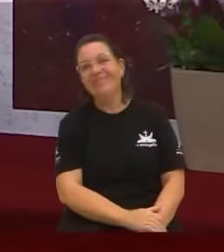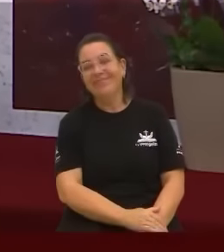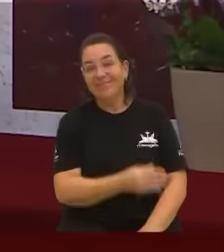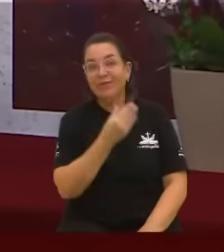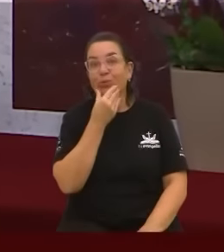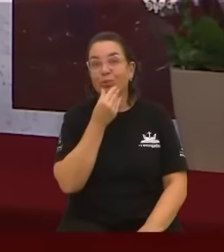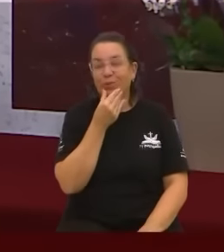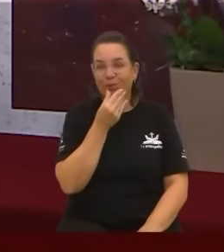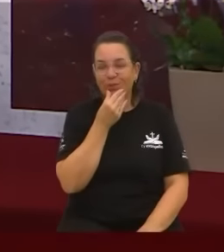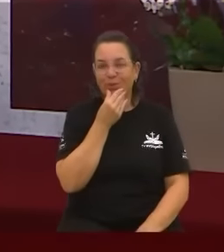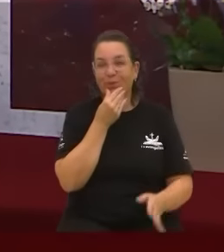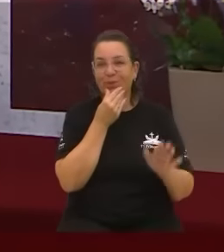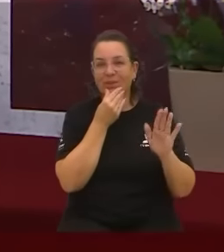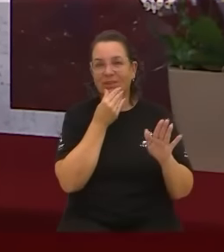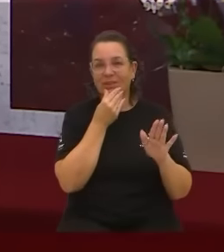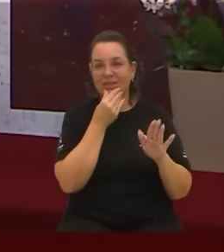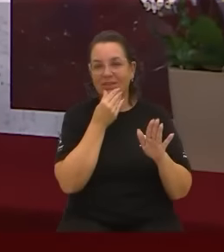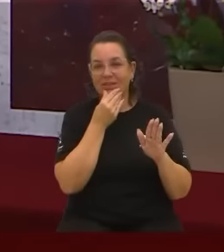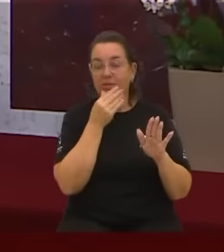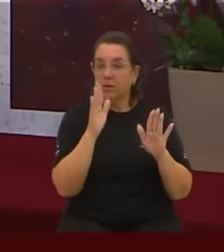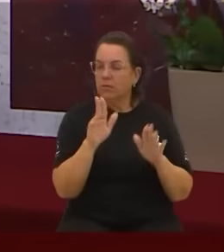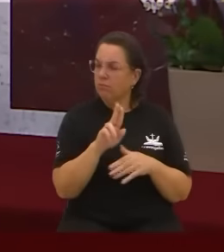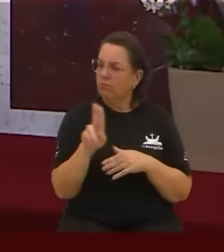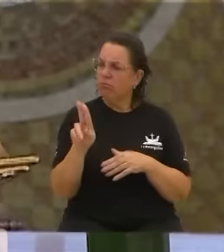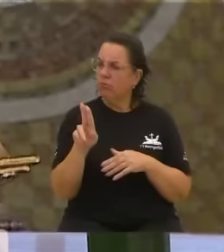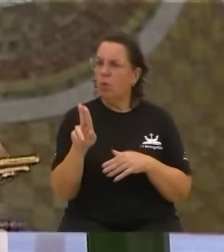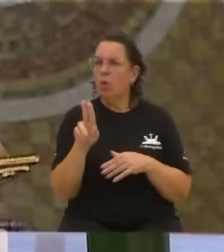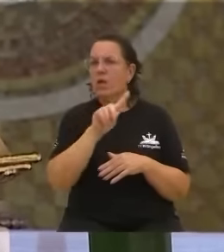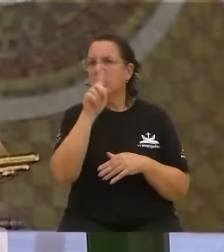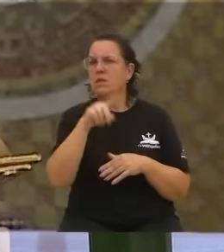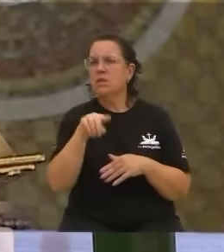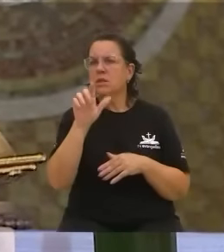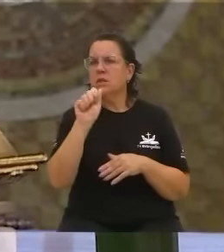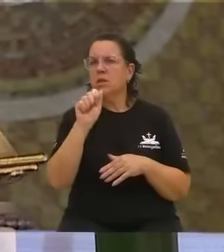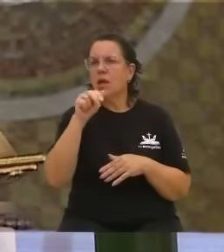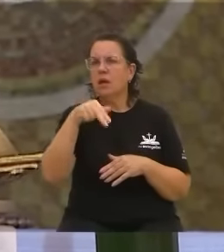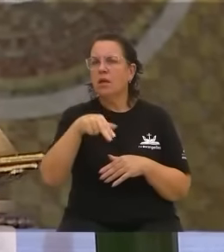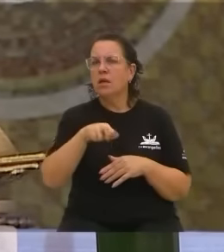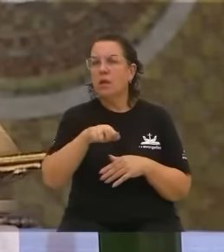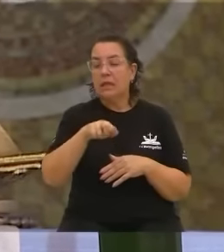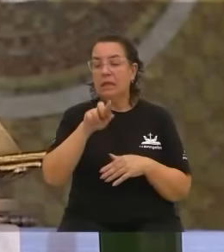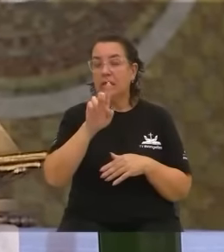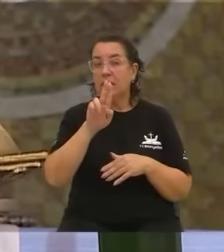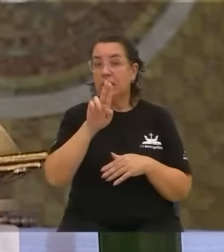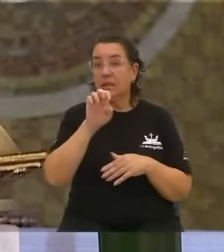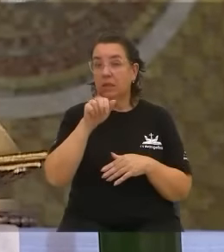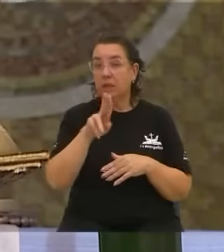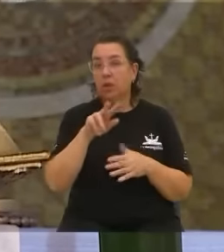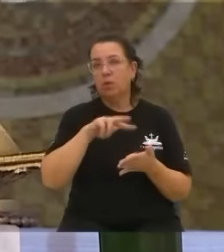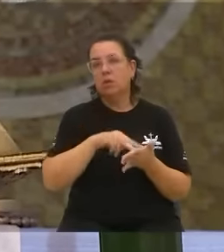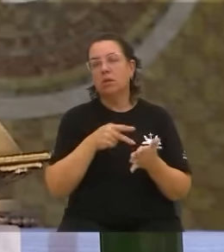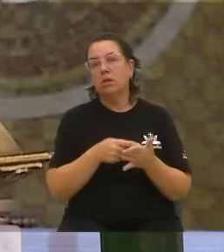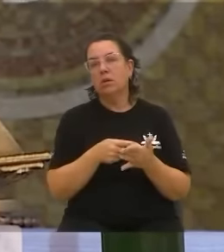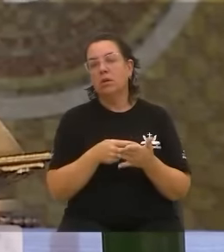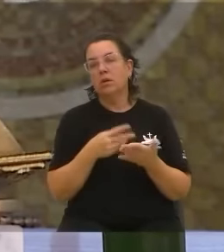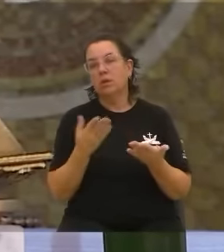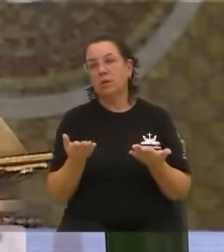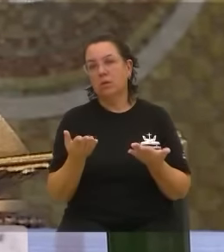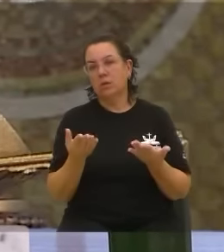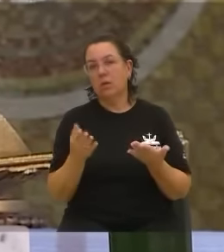um homem que o nome é citado, Zaqueu, cuja o significado de Zaqueu é